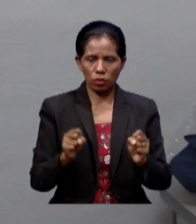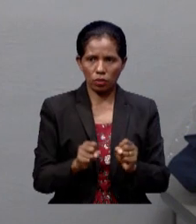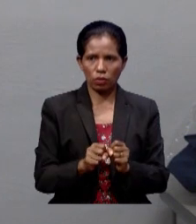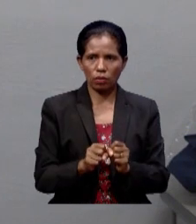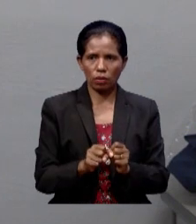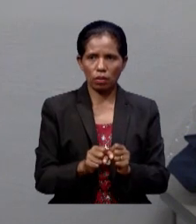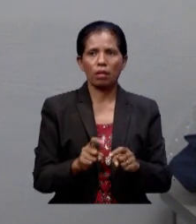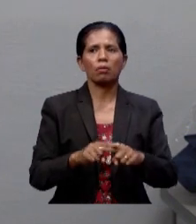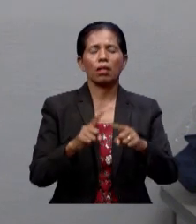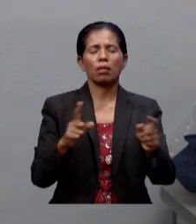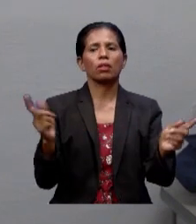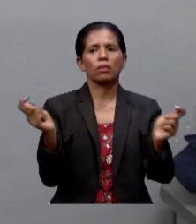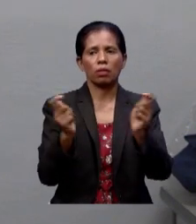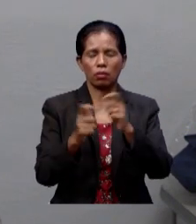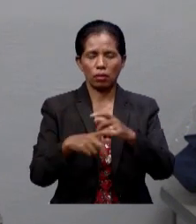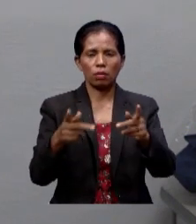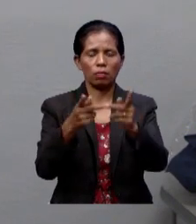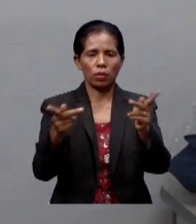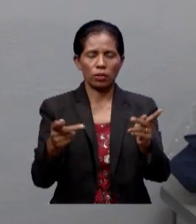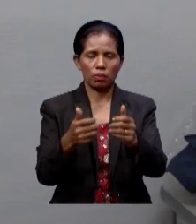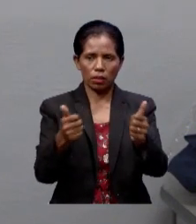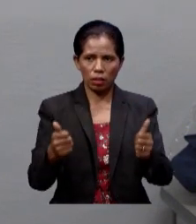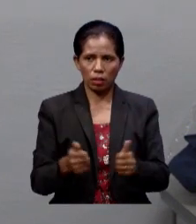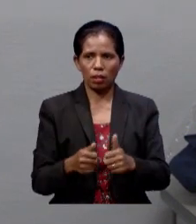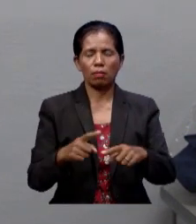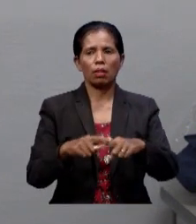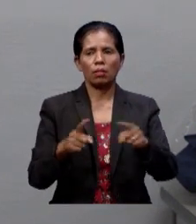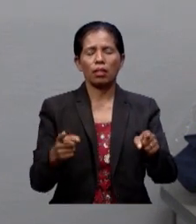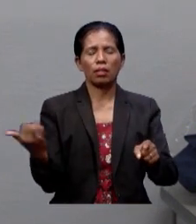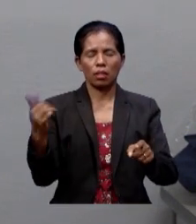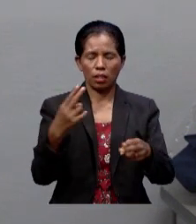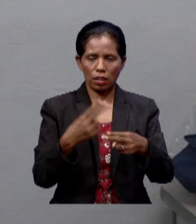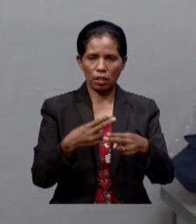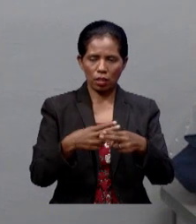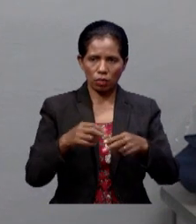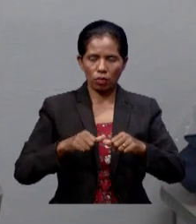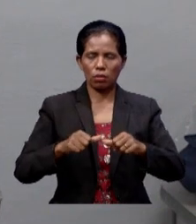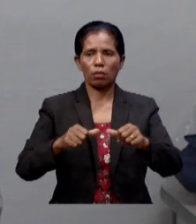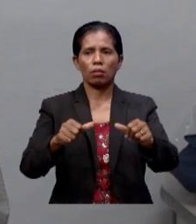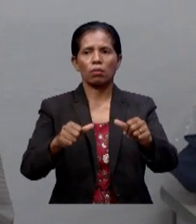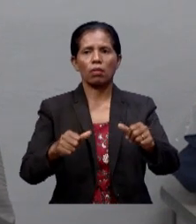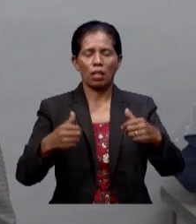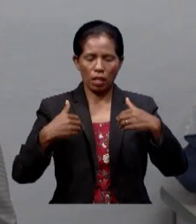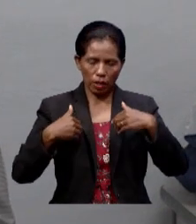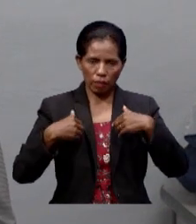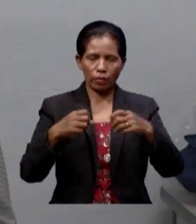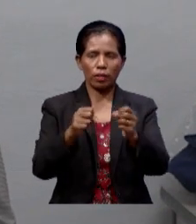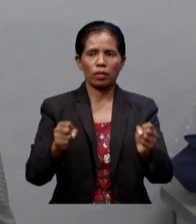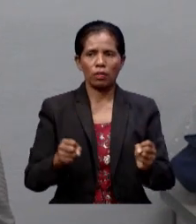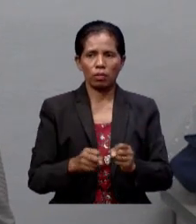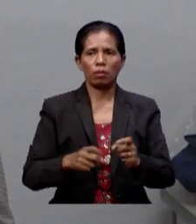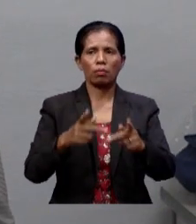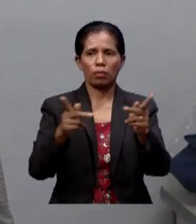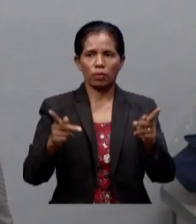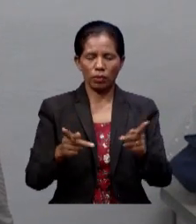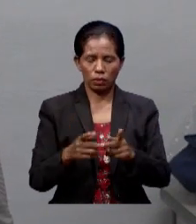anesan suku mas vê transforma na vai a posto. Mas vê se é Naran, continua moço e suco da Nebema, agora transforma na Bahia, posto